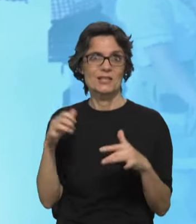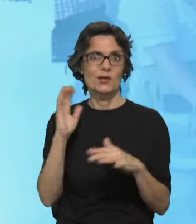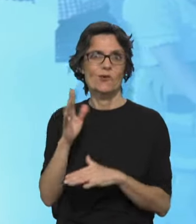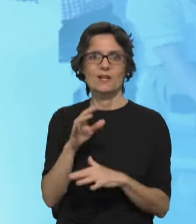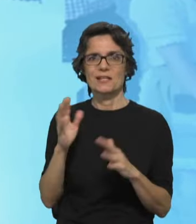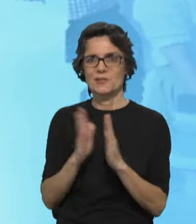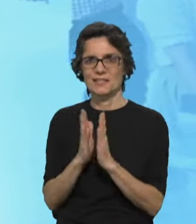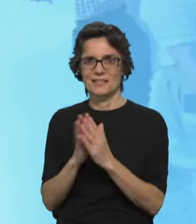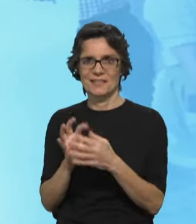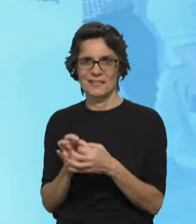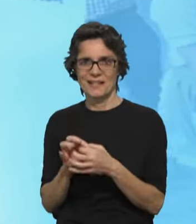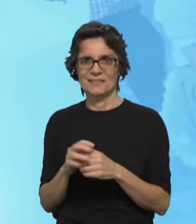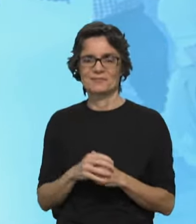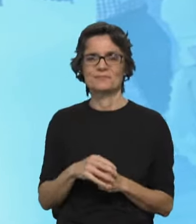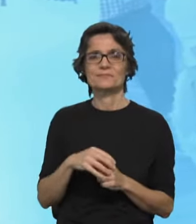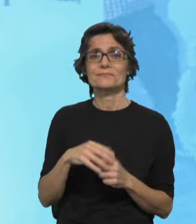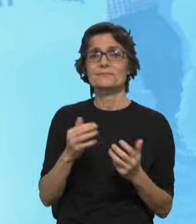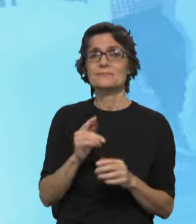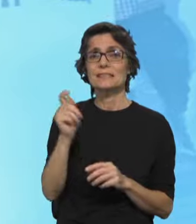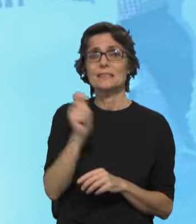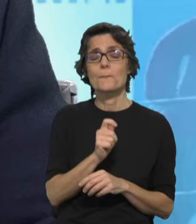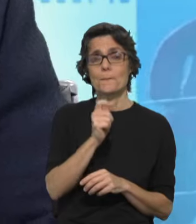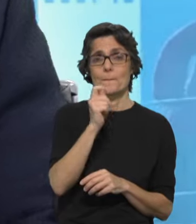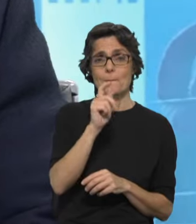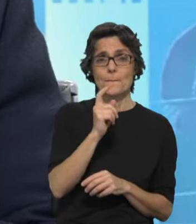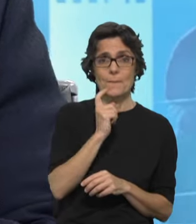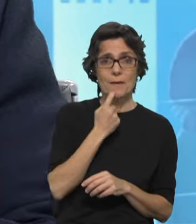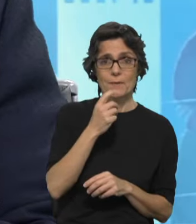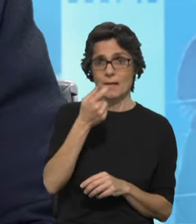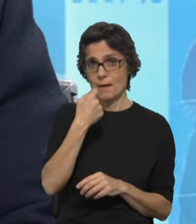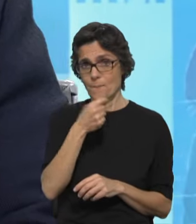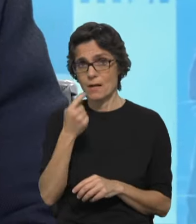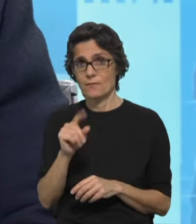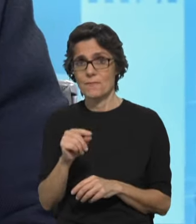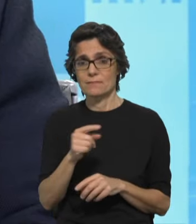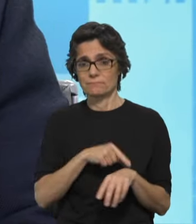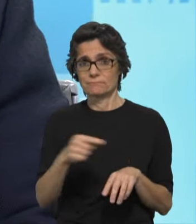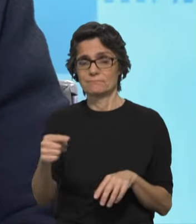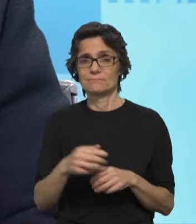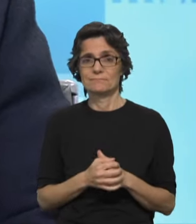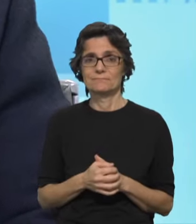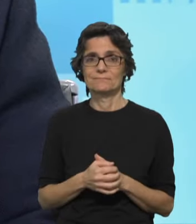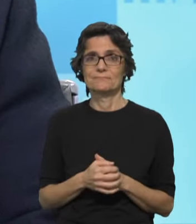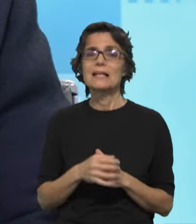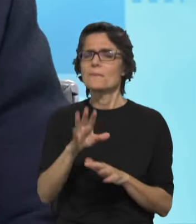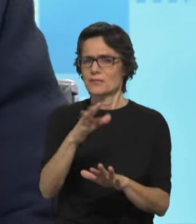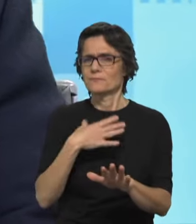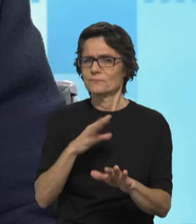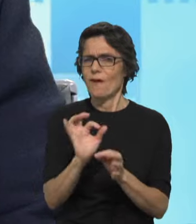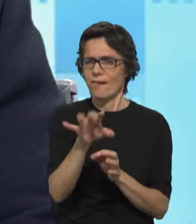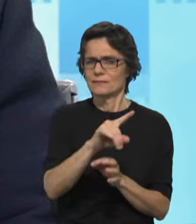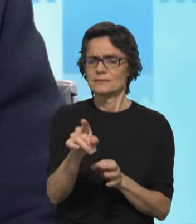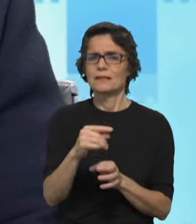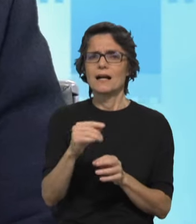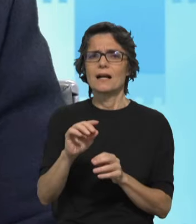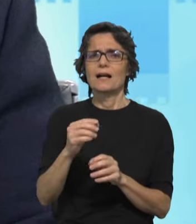neste programa, enfim, nestes meses de abril e maio, trazemos mas há ainda, tema. Sim. Se me permite, há ainda duas